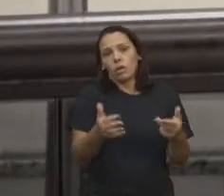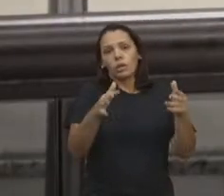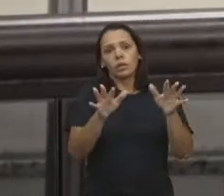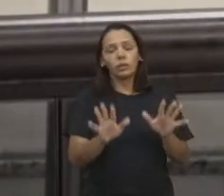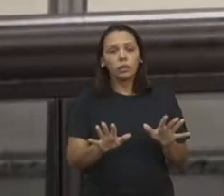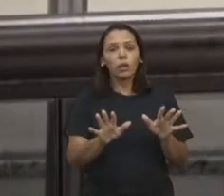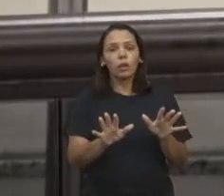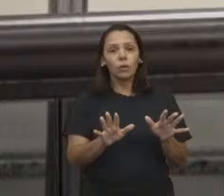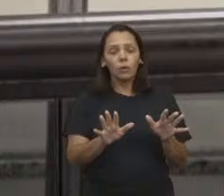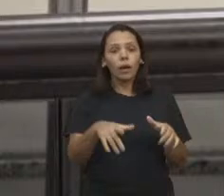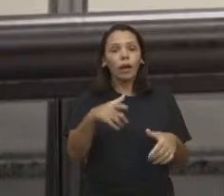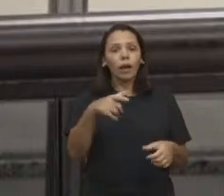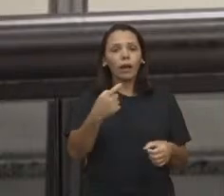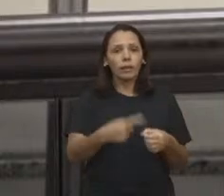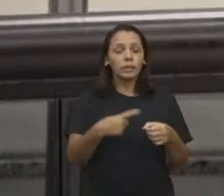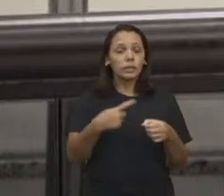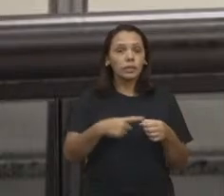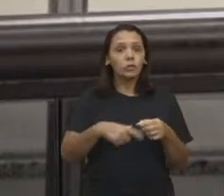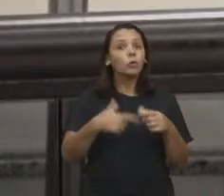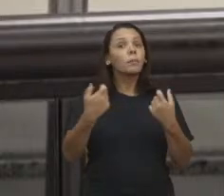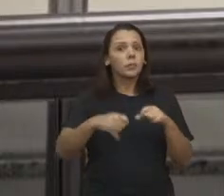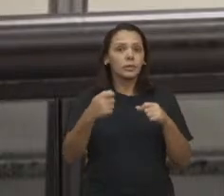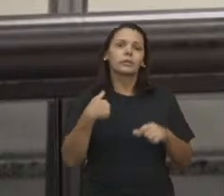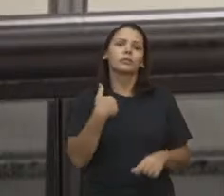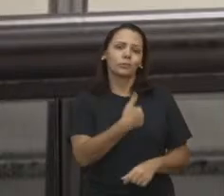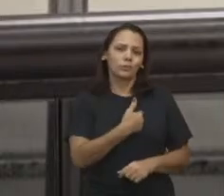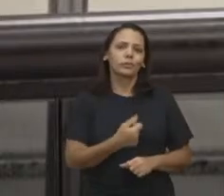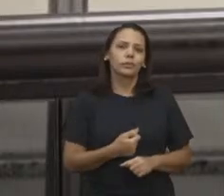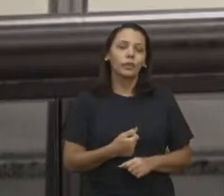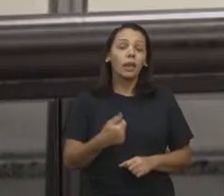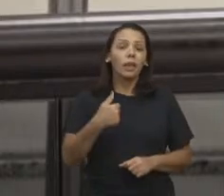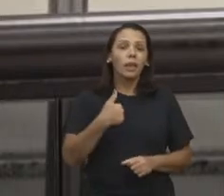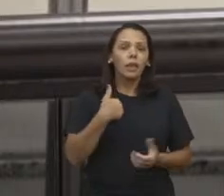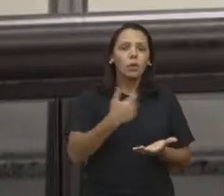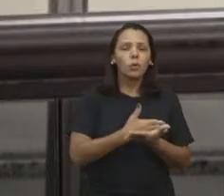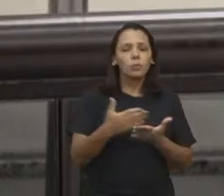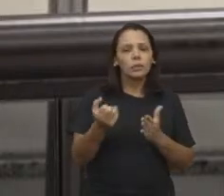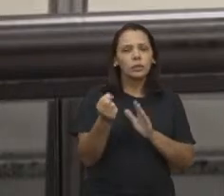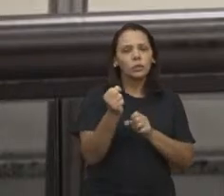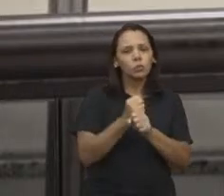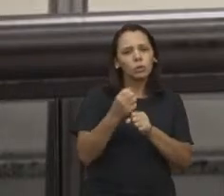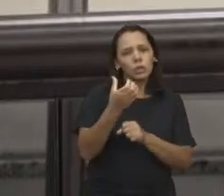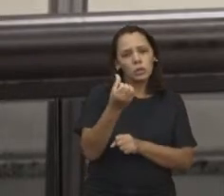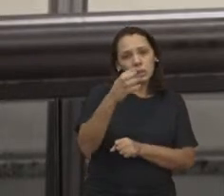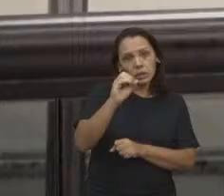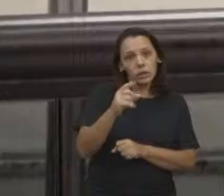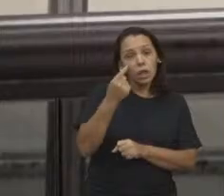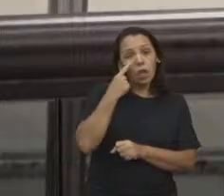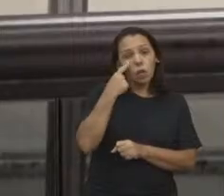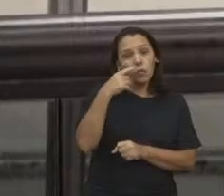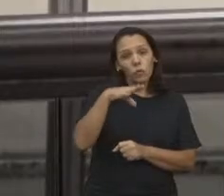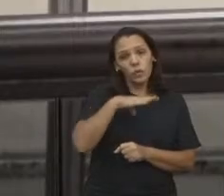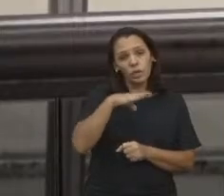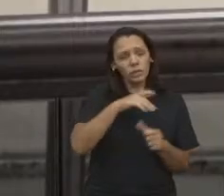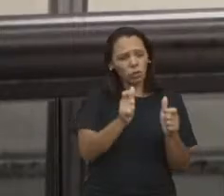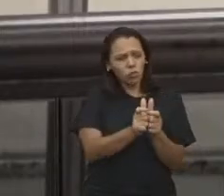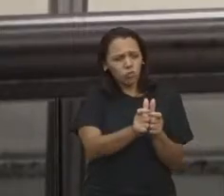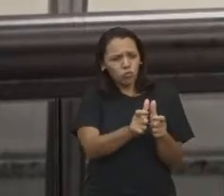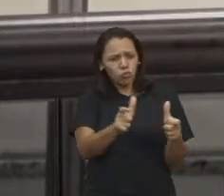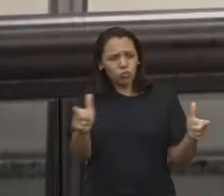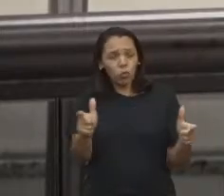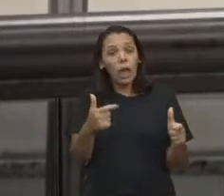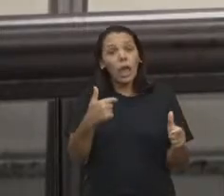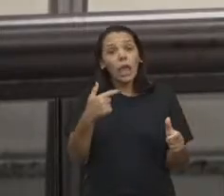de pessoas como nós também. Eu estou aqui desde os anos 60, eu vi Jacareí crescer, eu vi fazer a